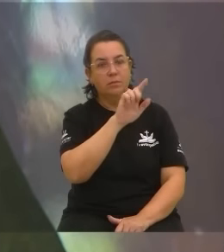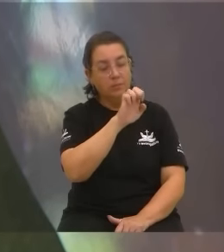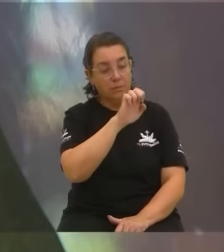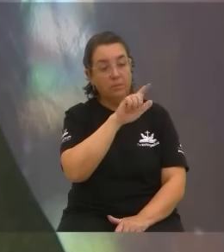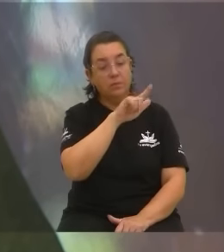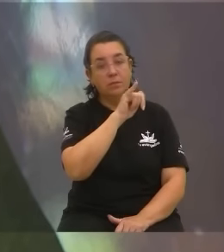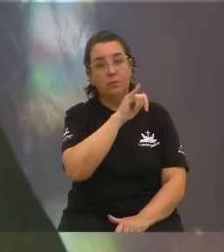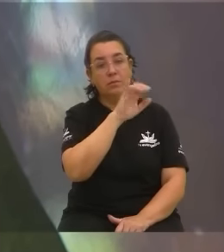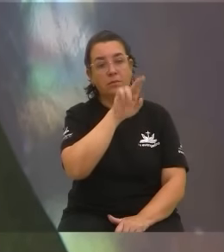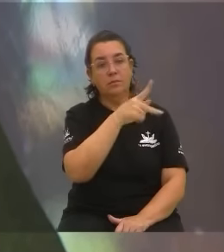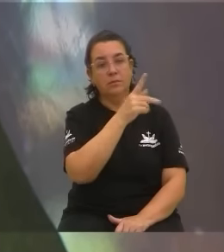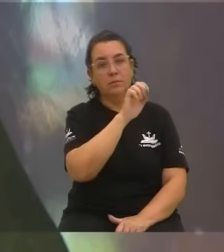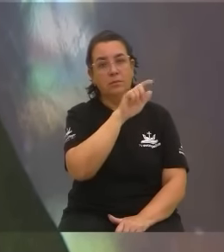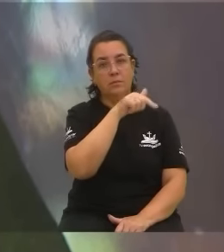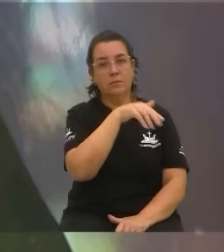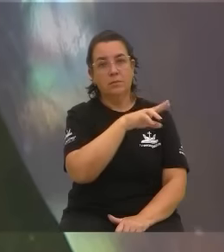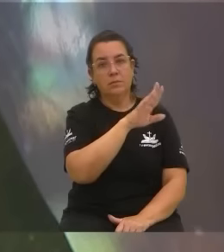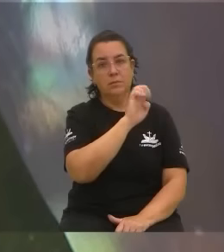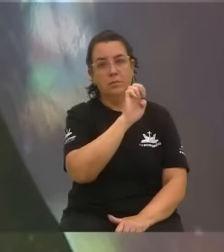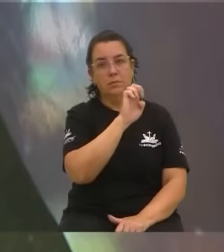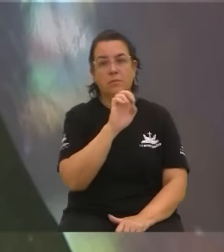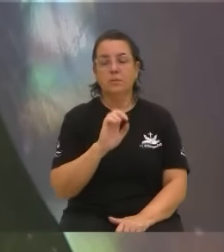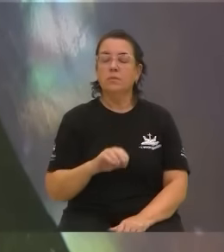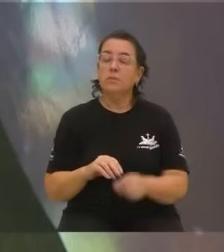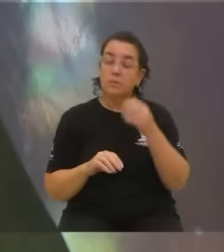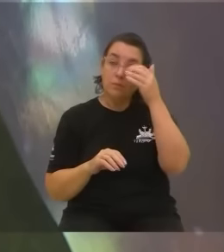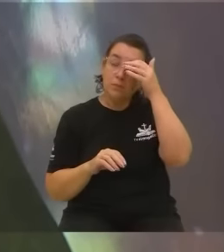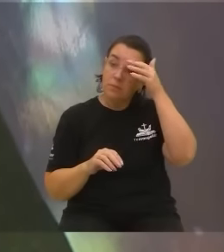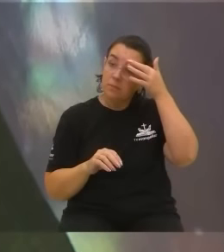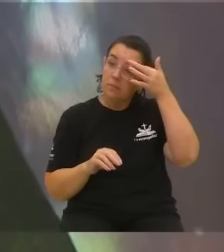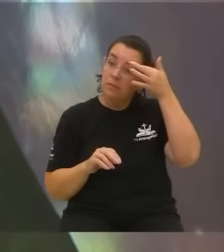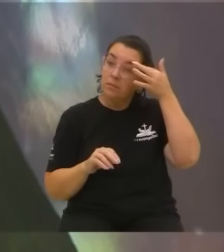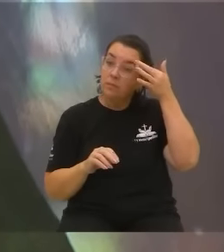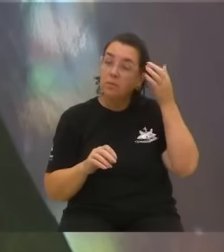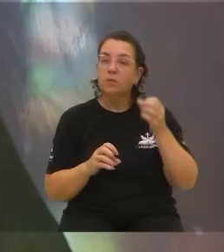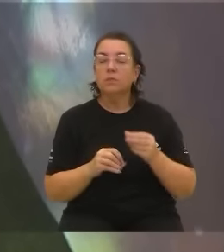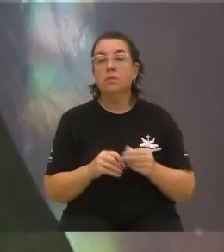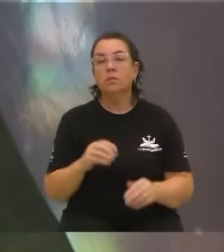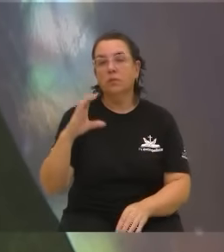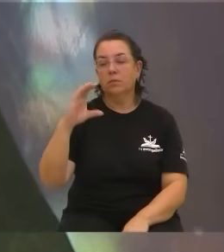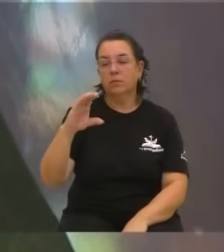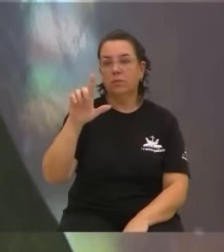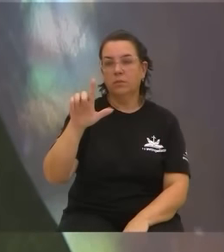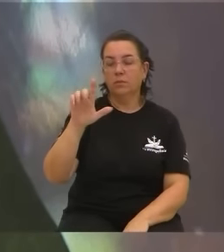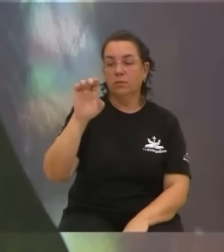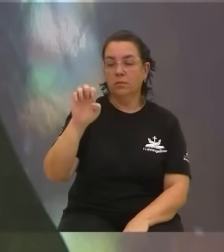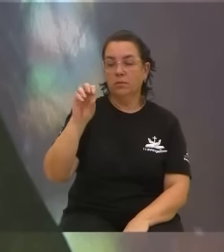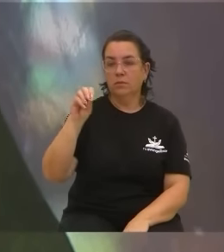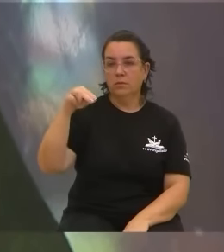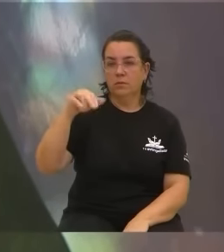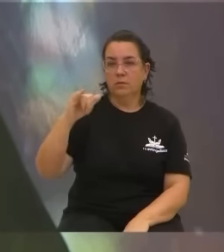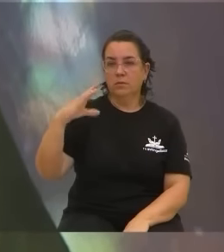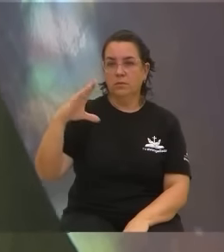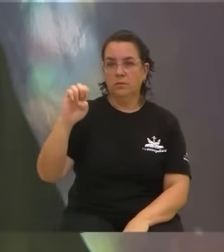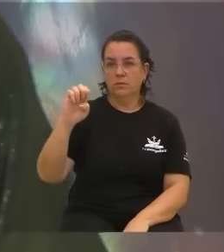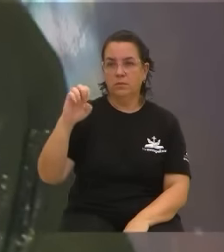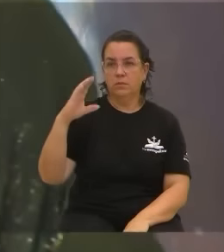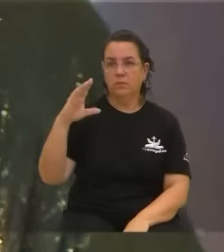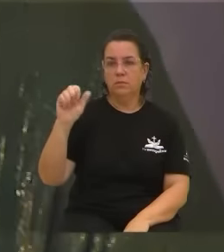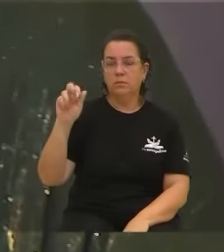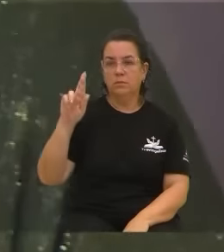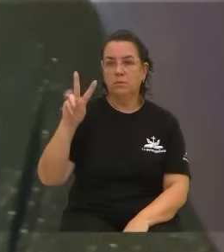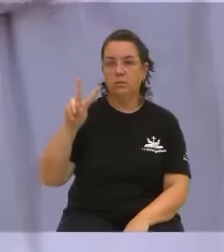Gui Gielmin, Lucas do Rio Verde, Mato Grosso; Cleonice Carvalho Rodrigues, Pereira